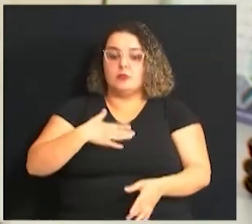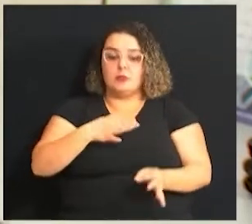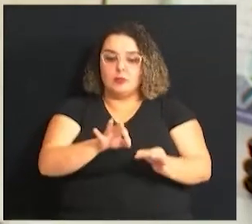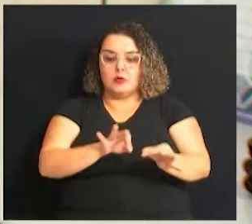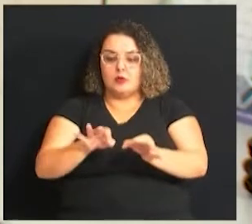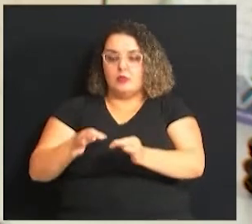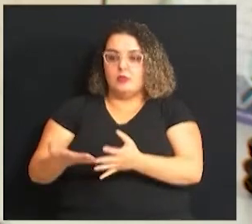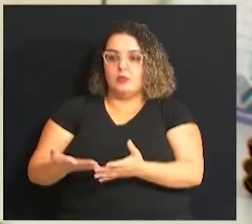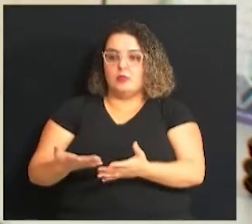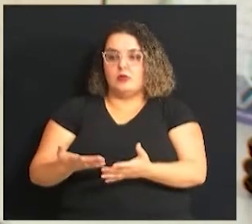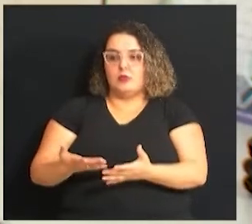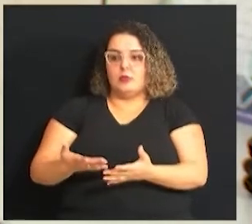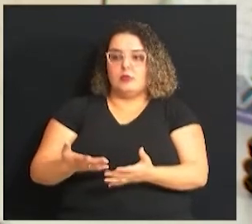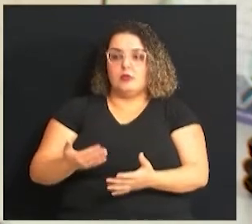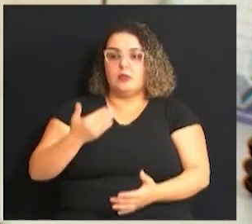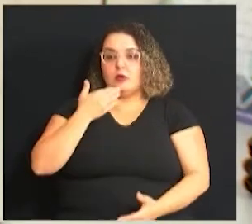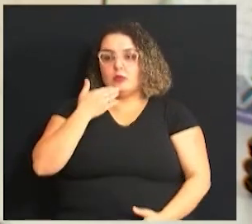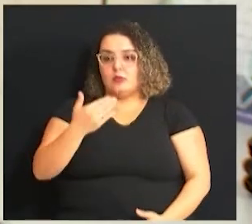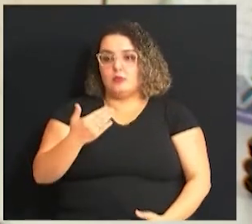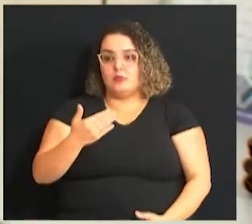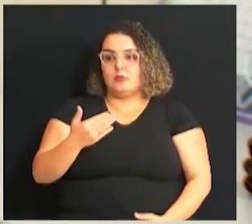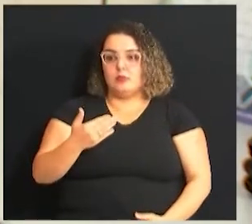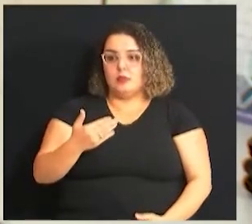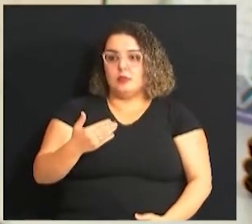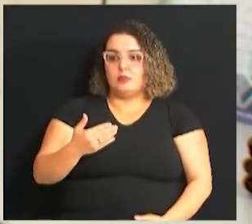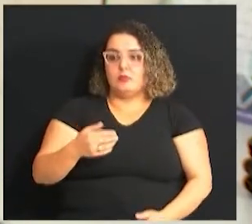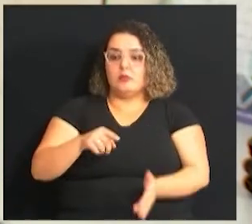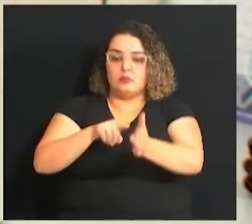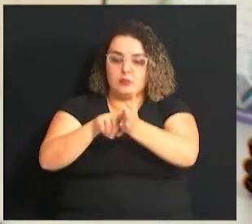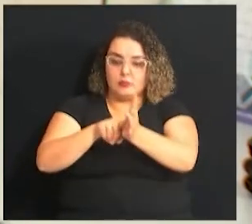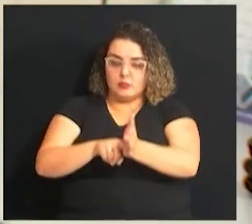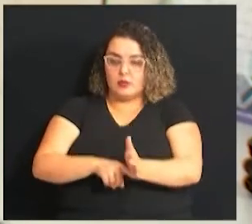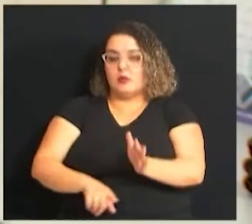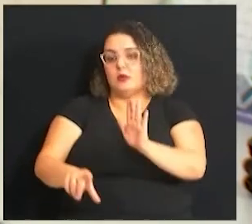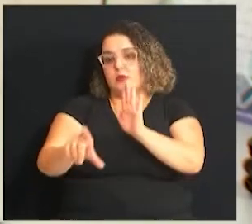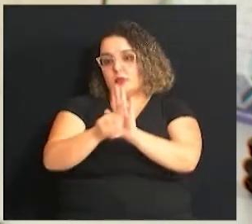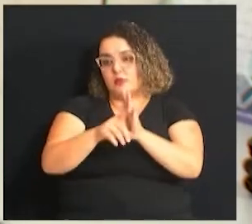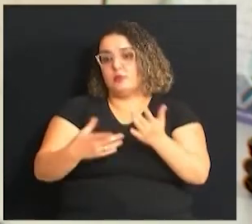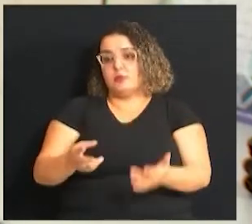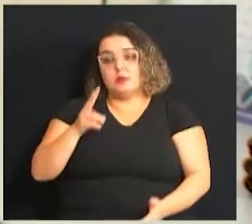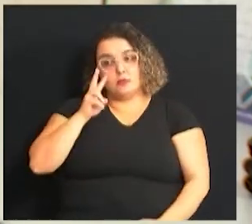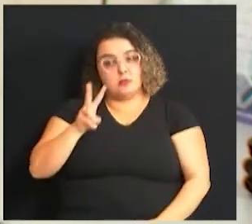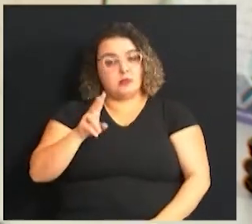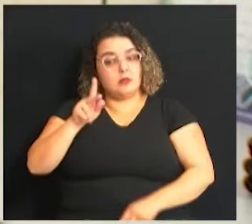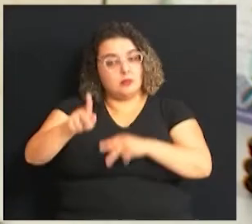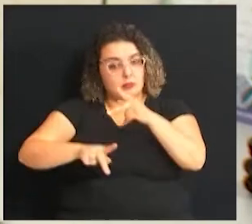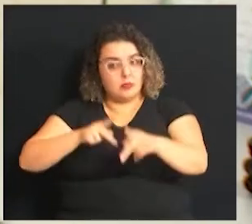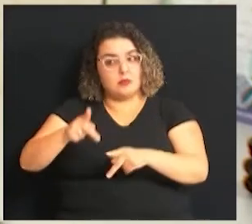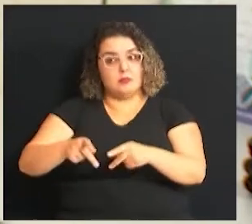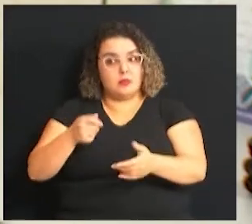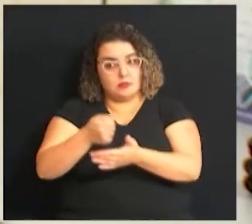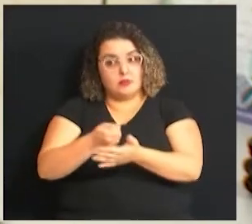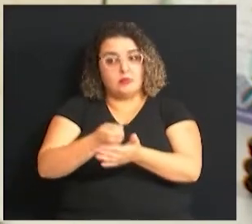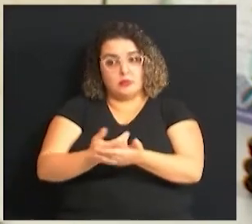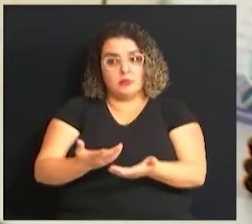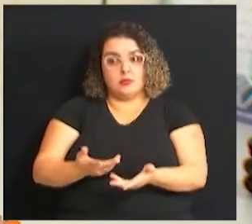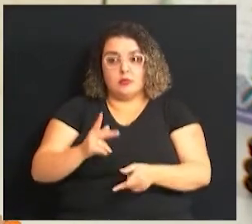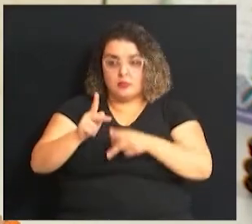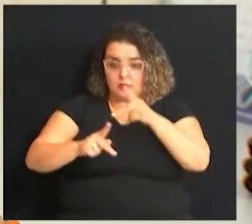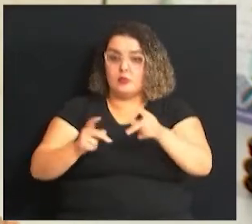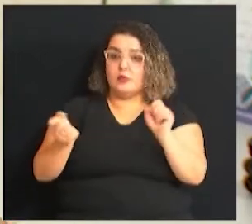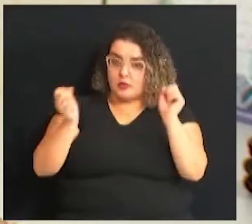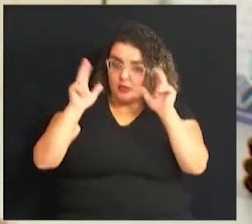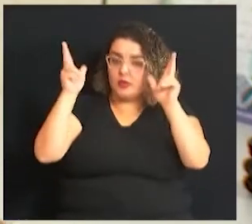Meu projeto e o meu de que a gente pediu fez esse enquete de lei para ver e mandar a população ficar em cima disso.